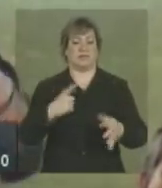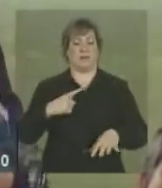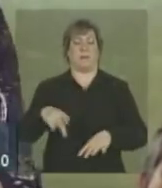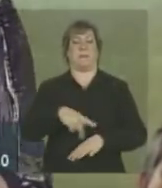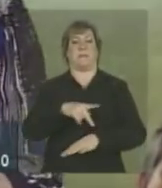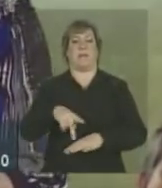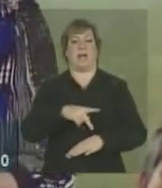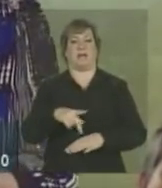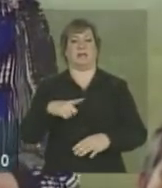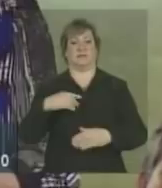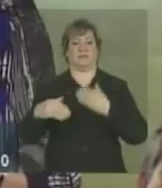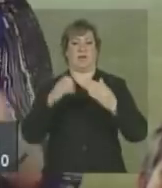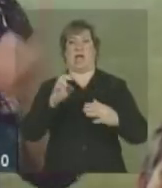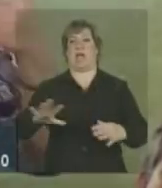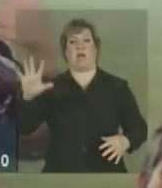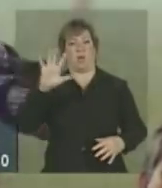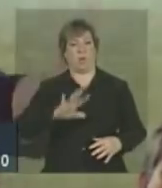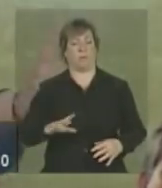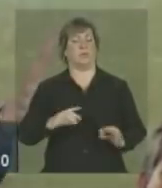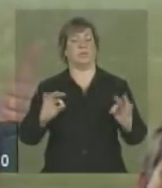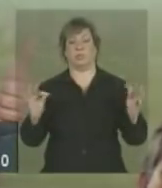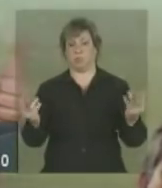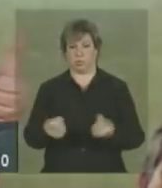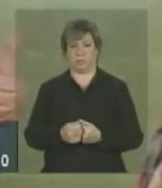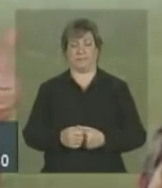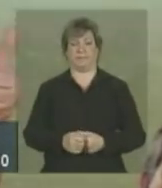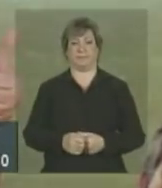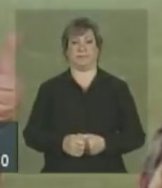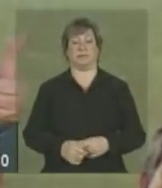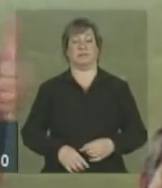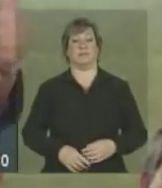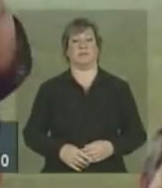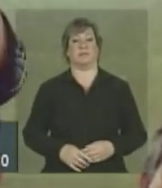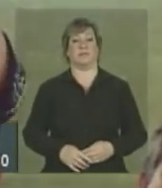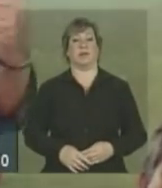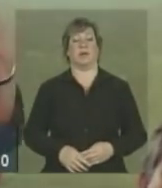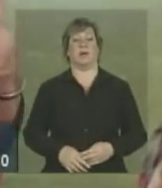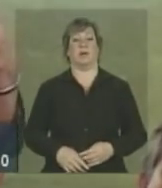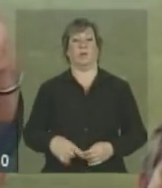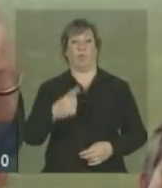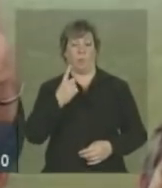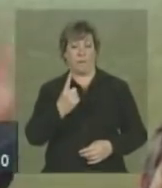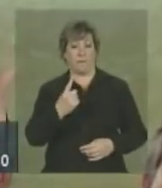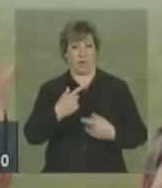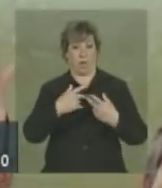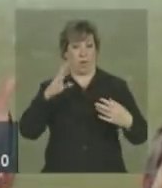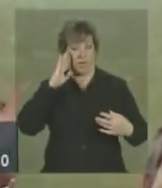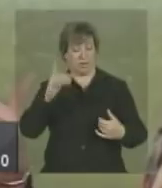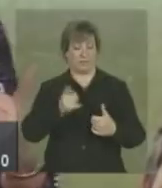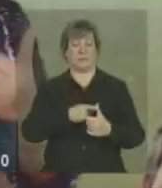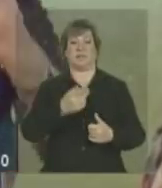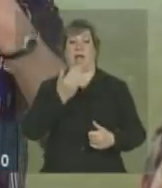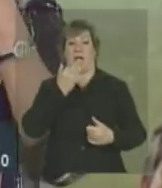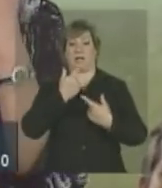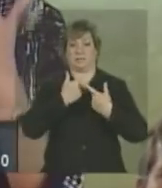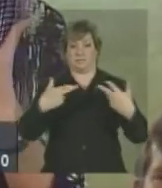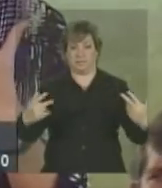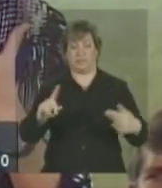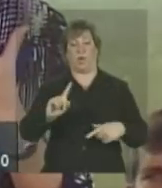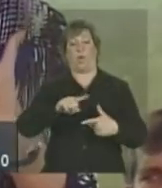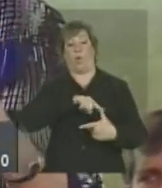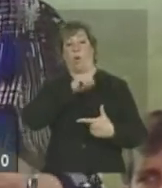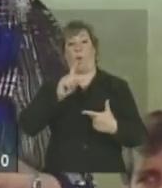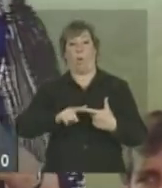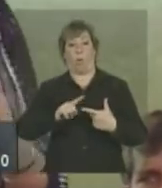países desenvolvidos da Europa. Um deles é alimentos, o outro desafio é